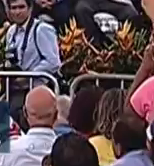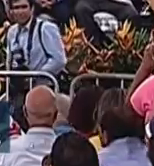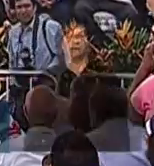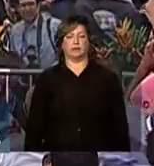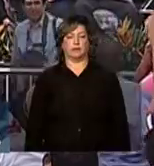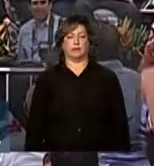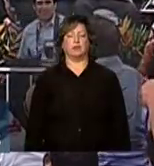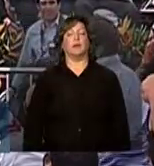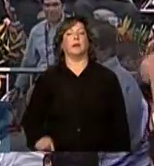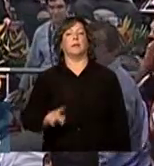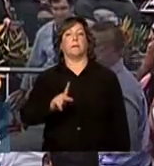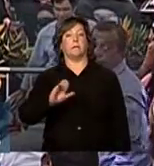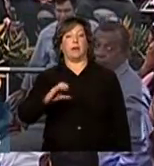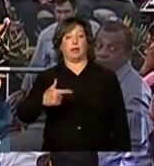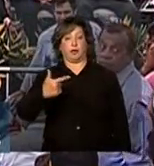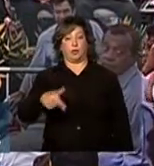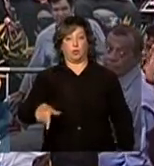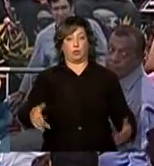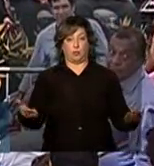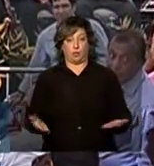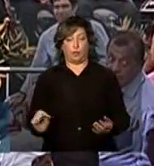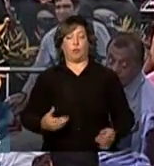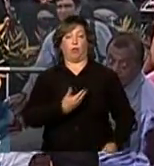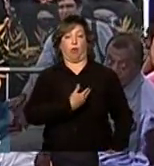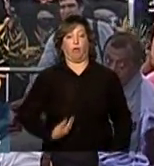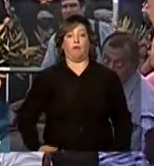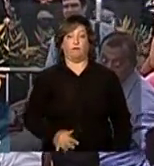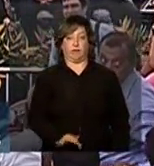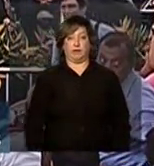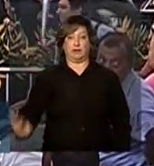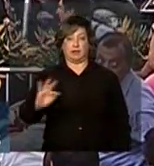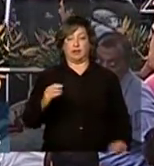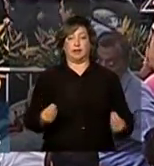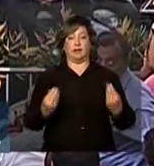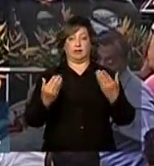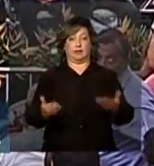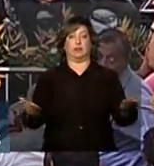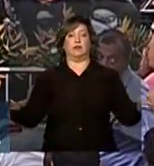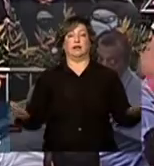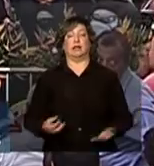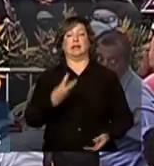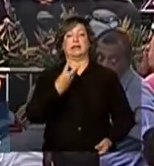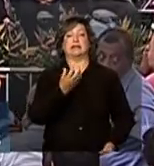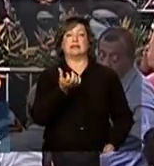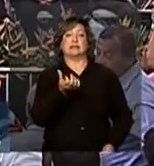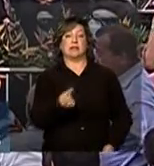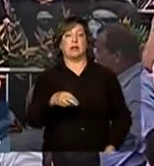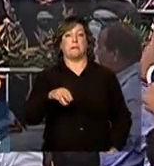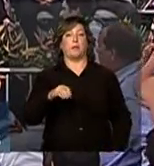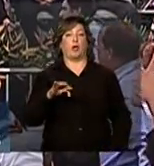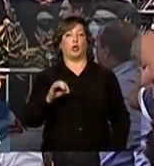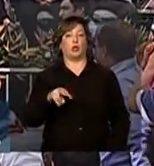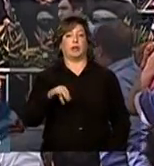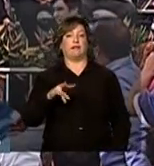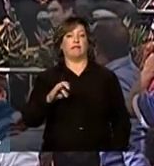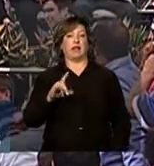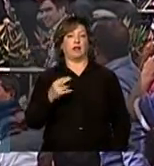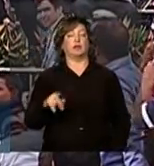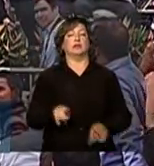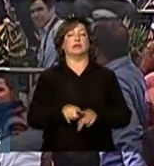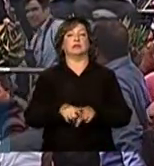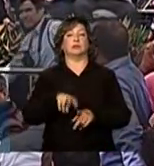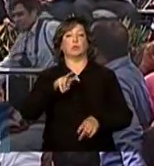federal realiza hoje a entrega de 36 motoniveladoras e 56 P